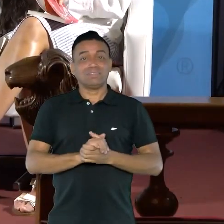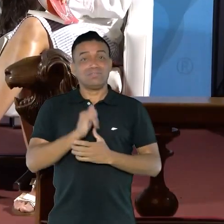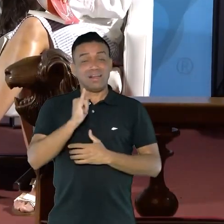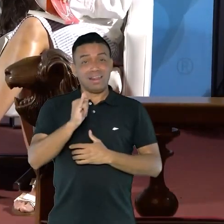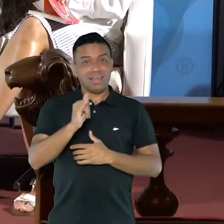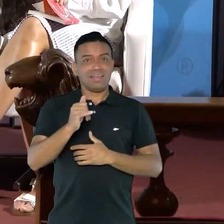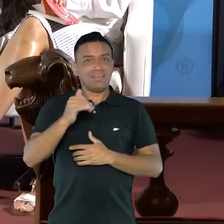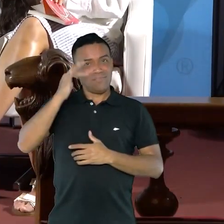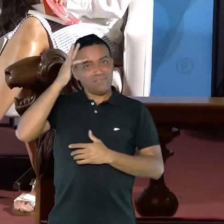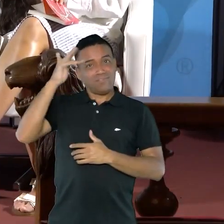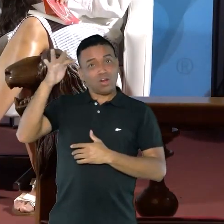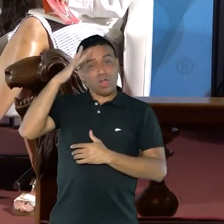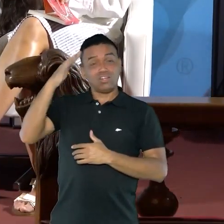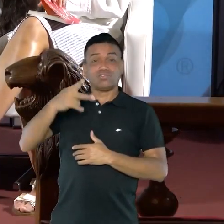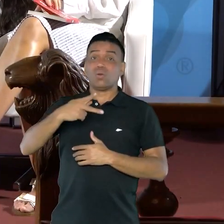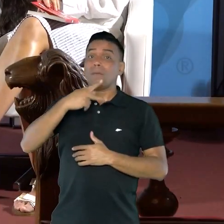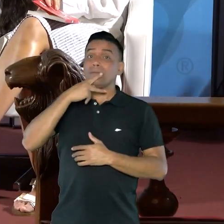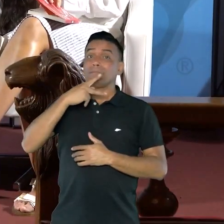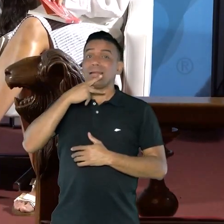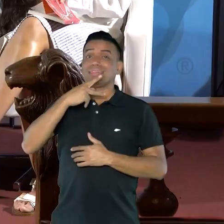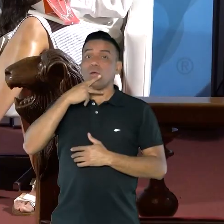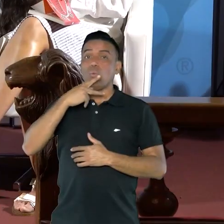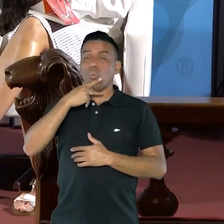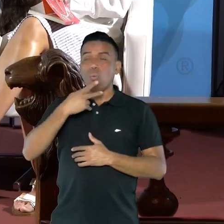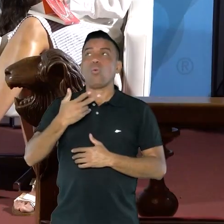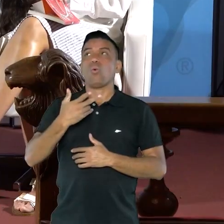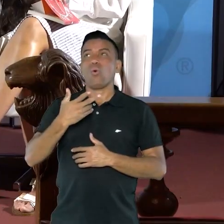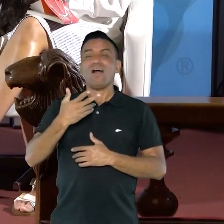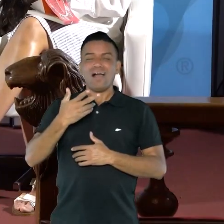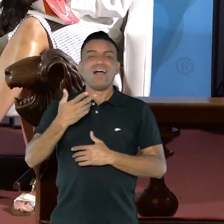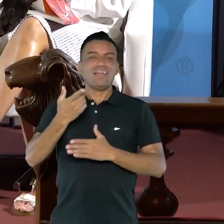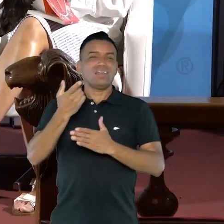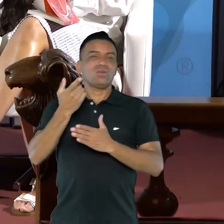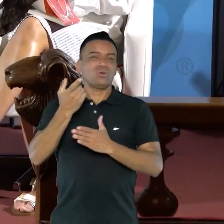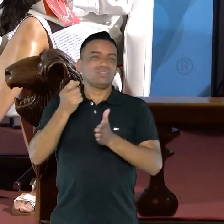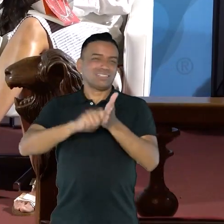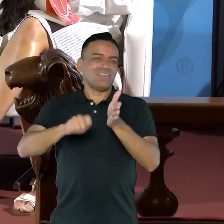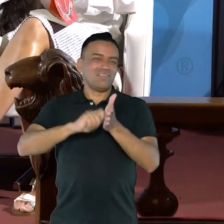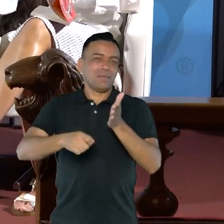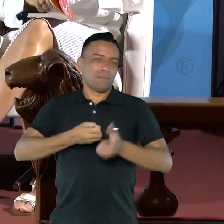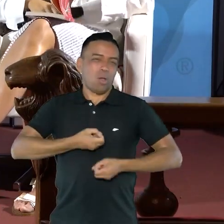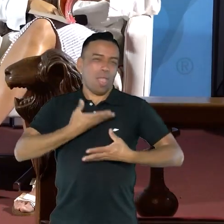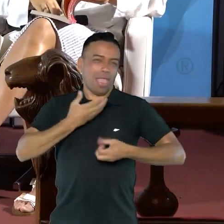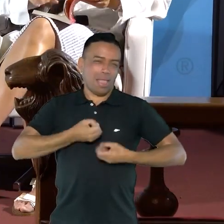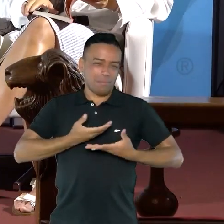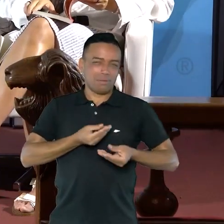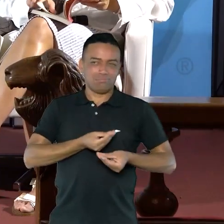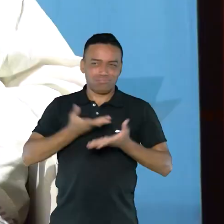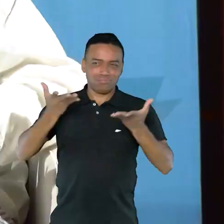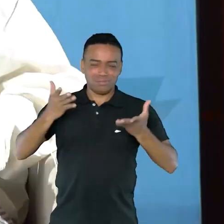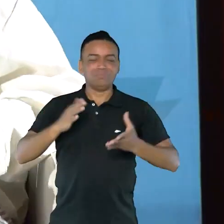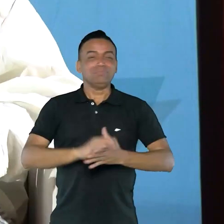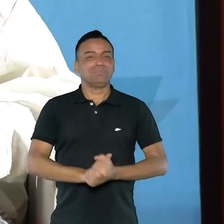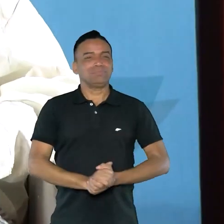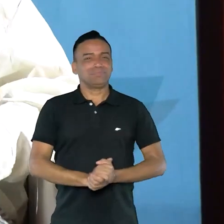Platão, eu vou ler um poema, então, que eu fiz de indireta para ele. Pode ser?